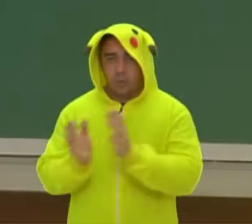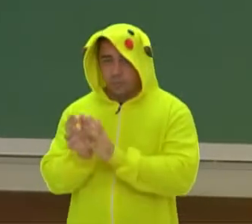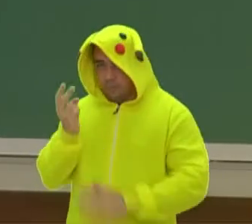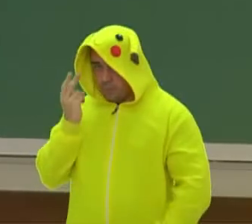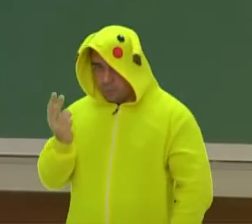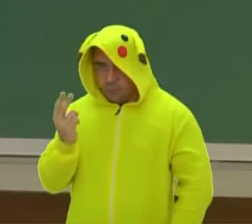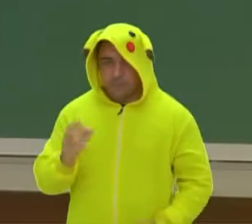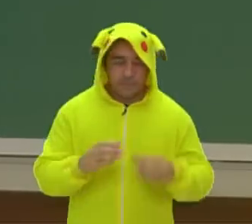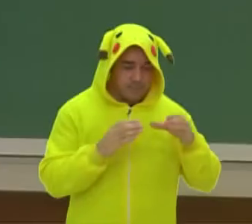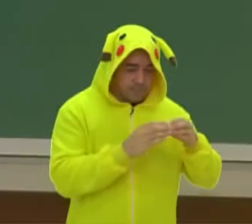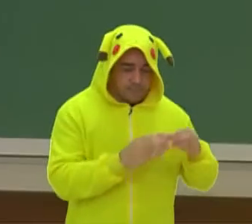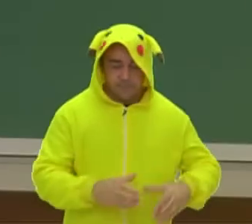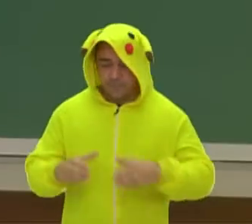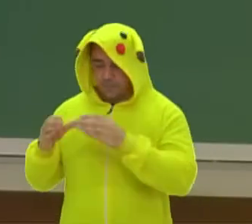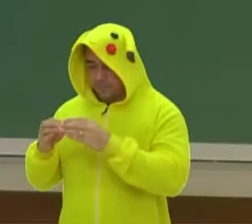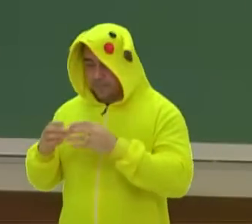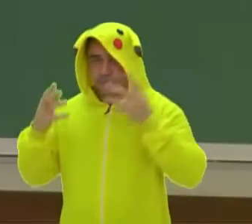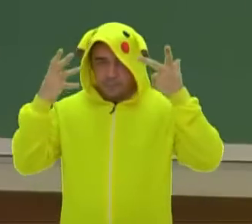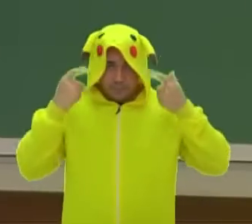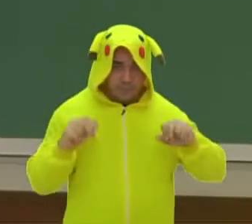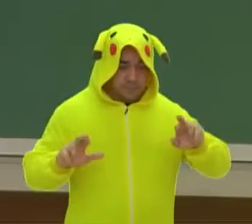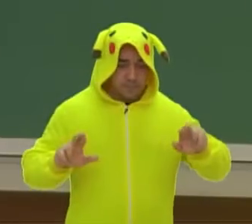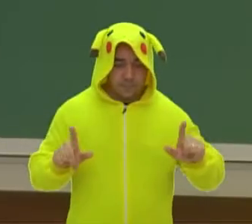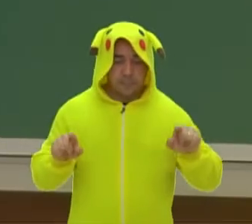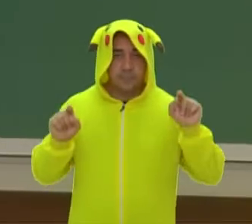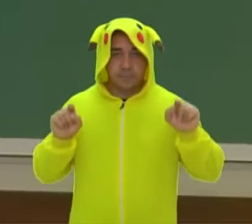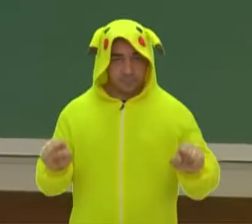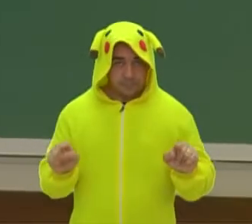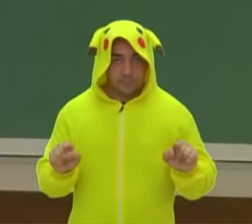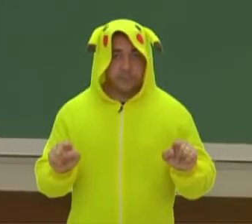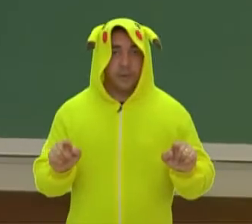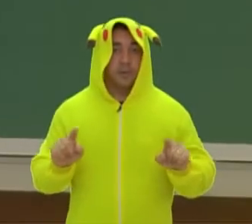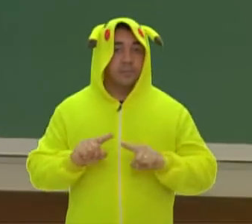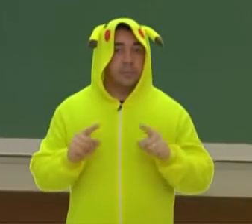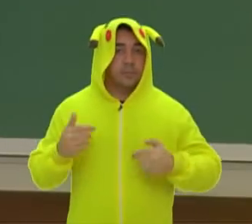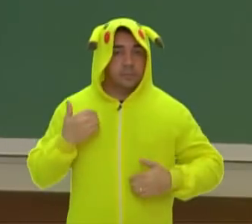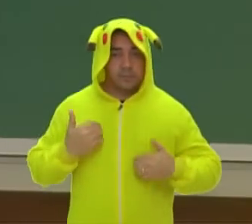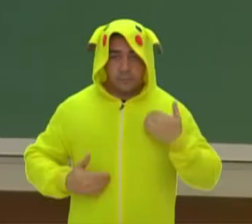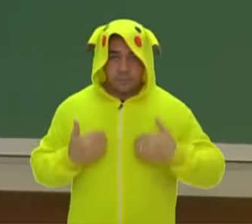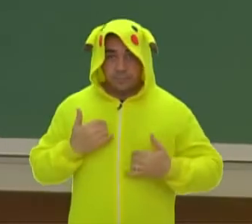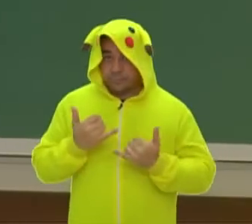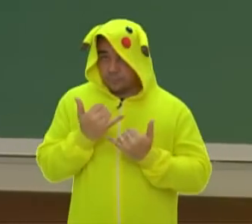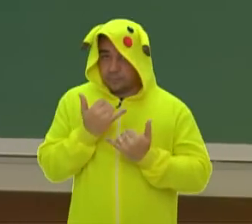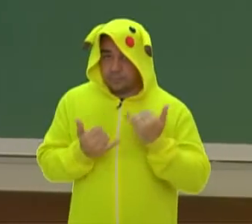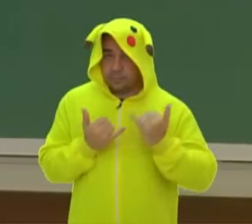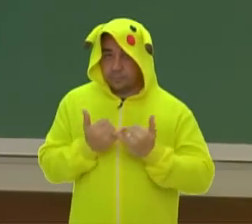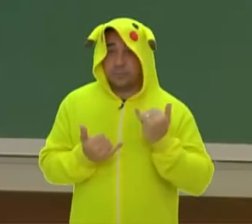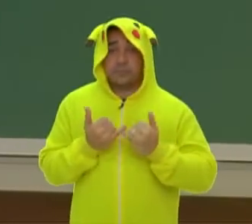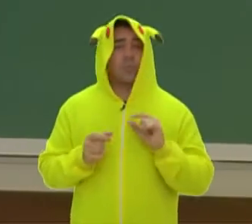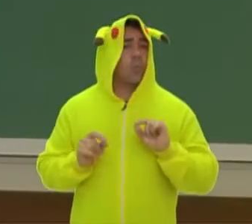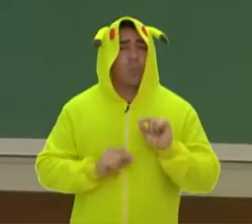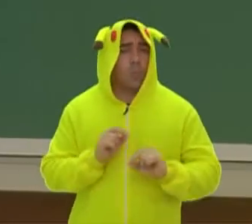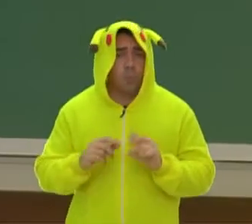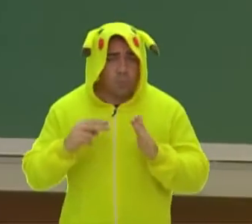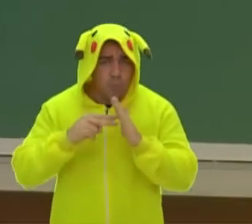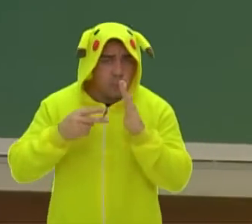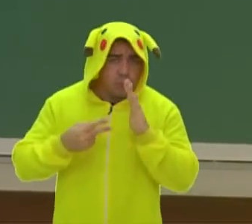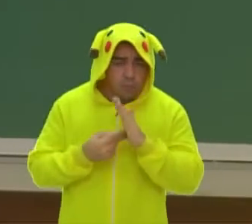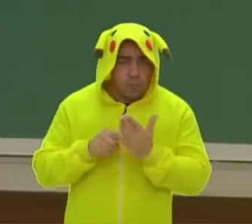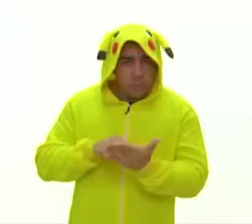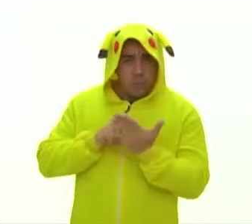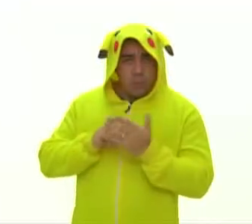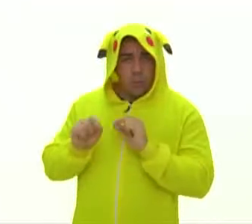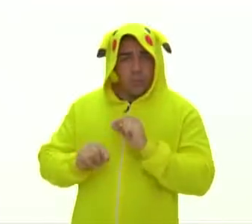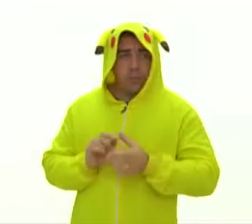Pokémon, tá? Espécies diferentes que têm uma morfologia, eles são parecidos. O que isso pode indicar para a